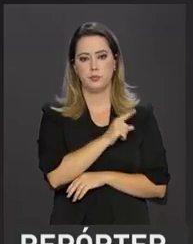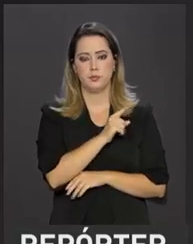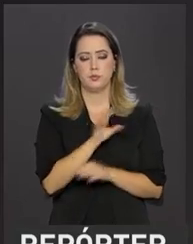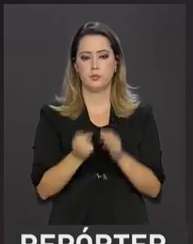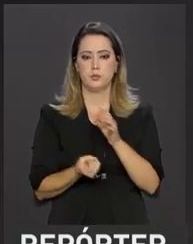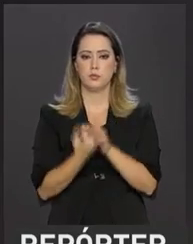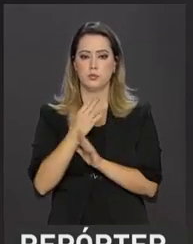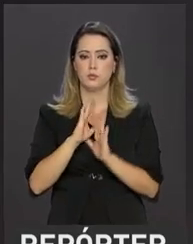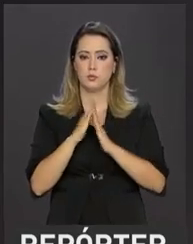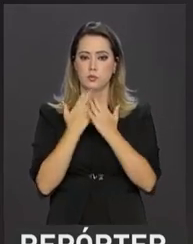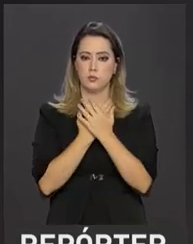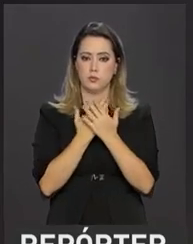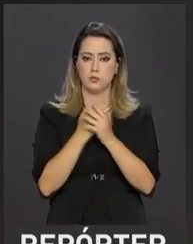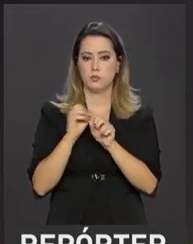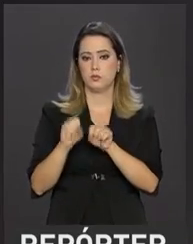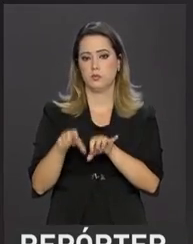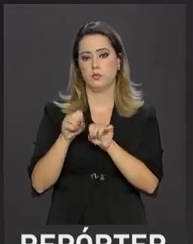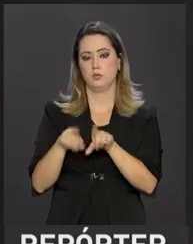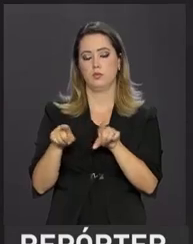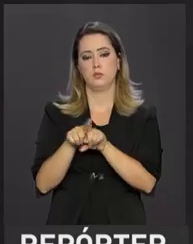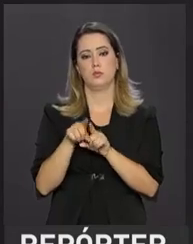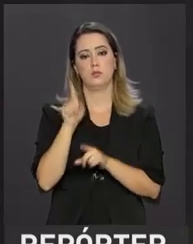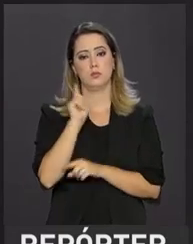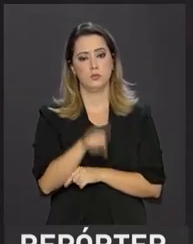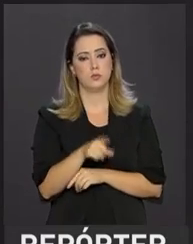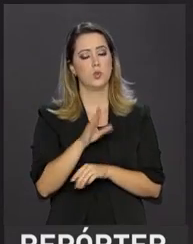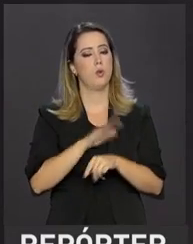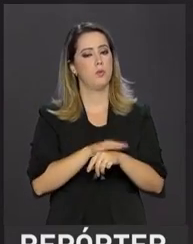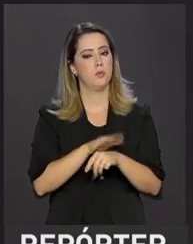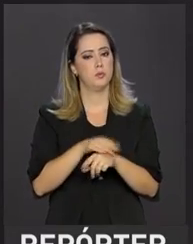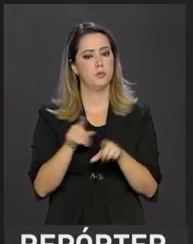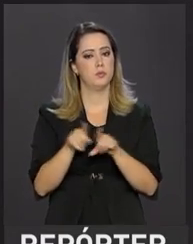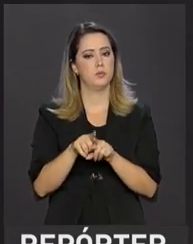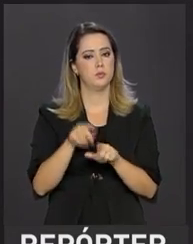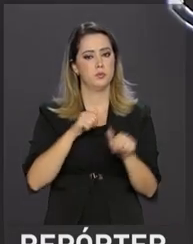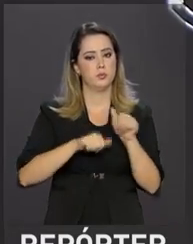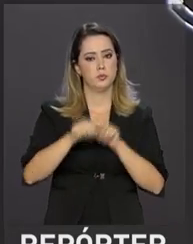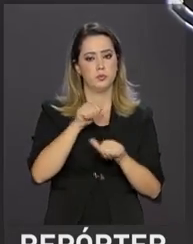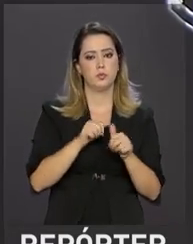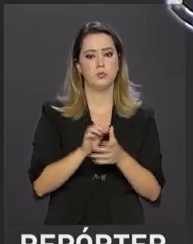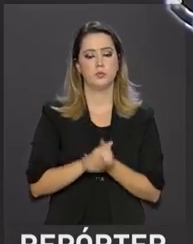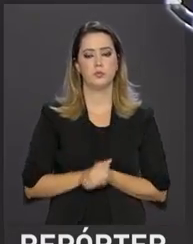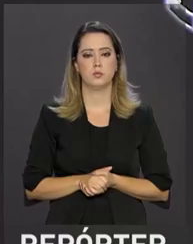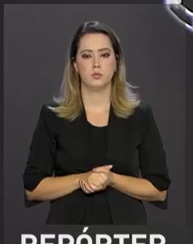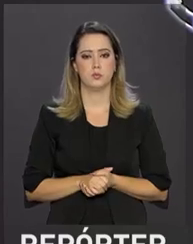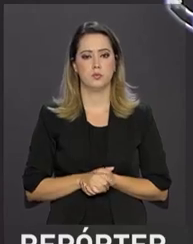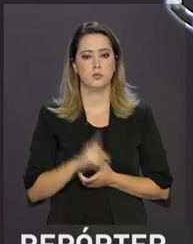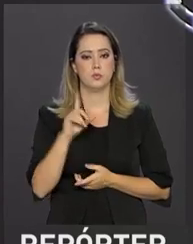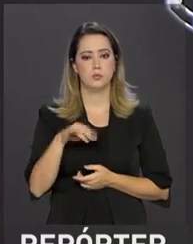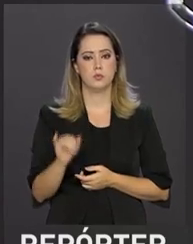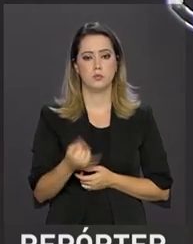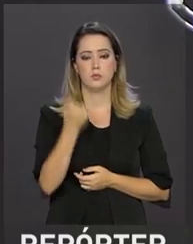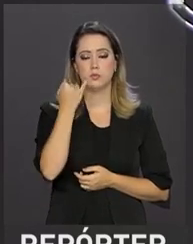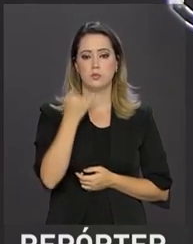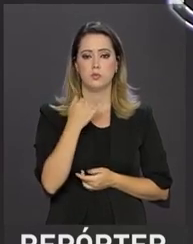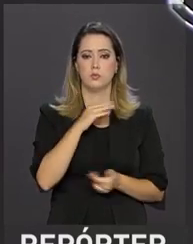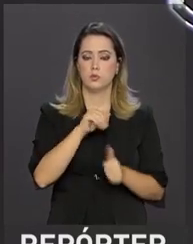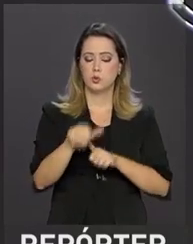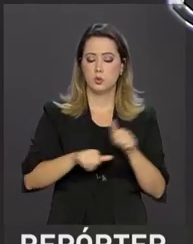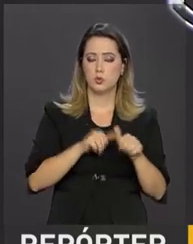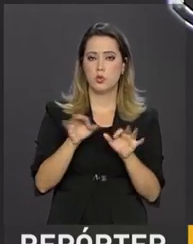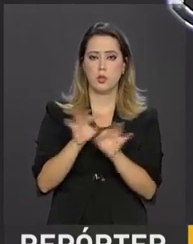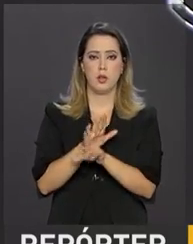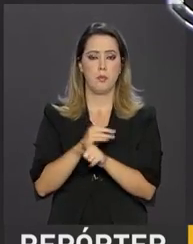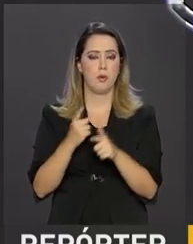fundador dessa escola de educação financeira é o momento de se reeducar o 13º é uma oportunidade tanto de mitigar as